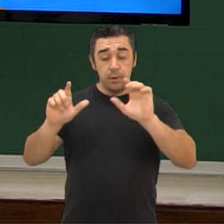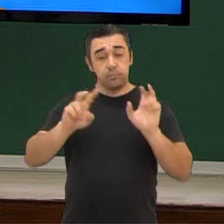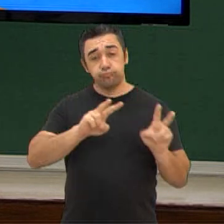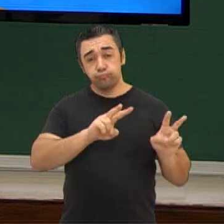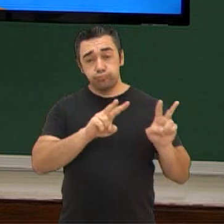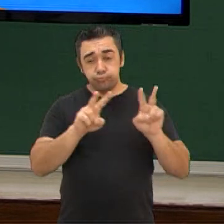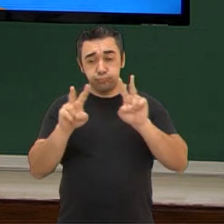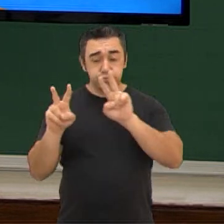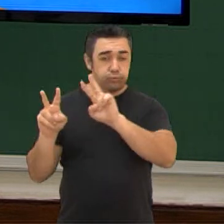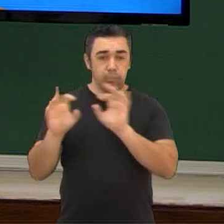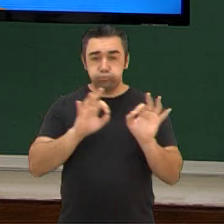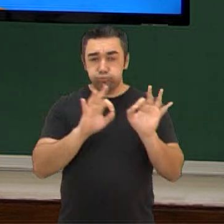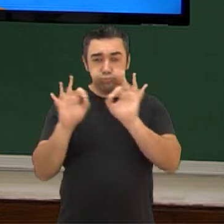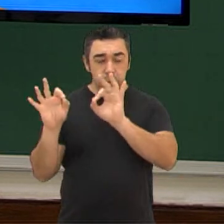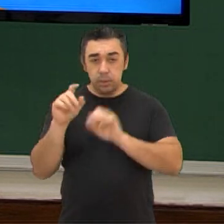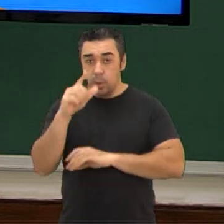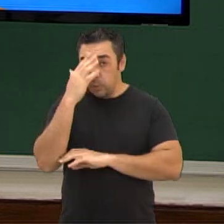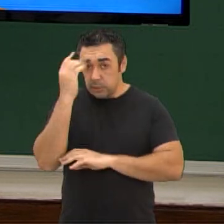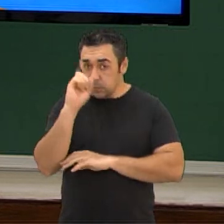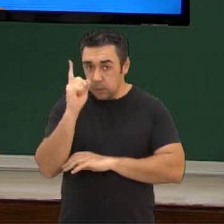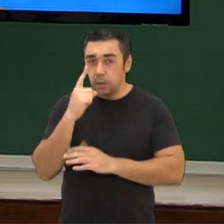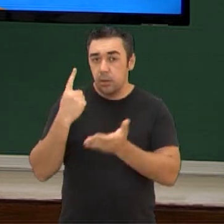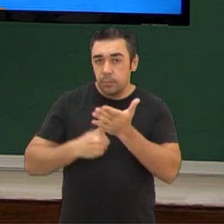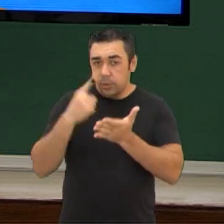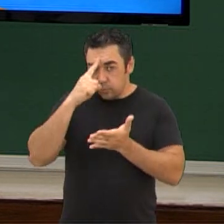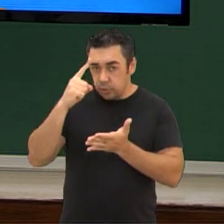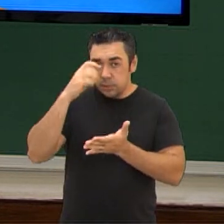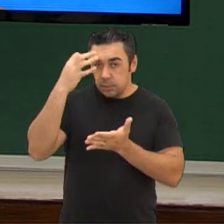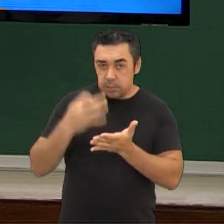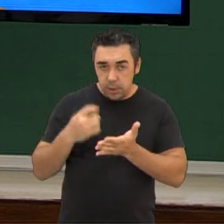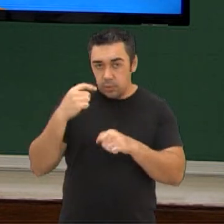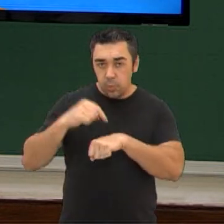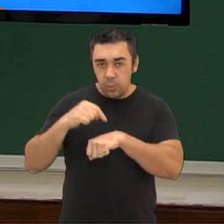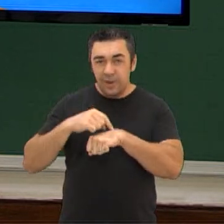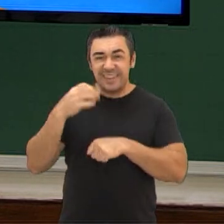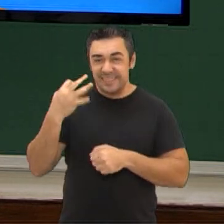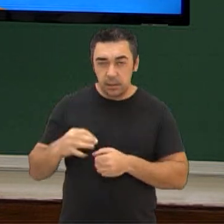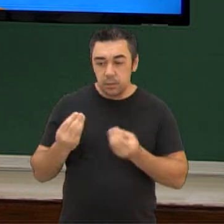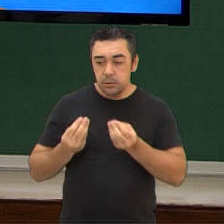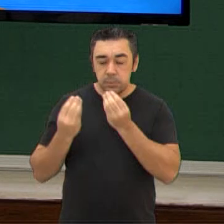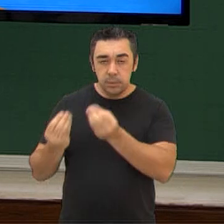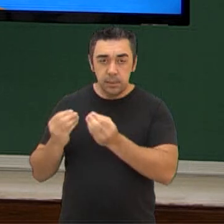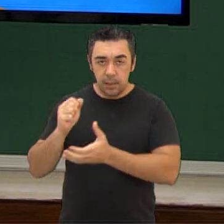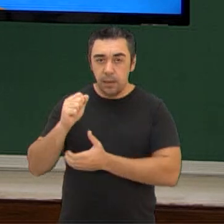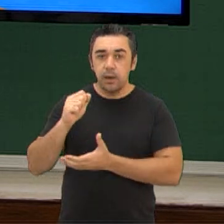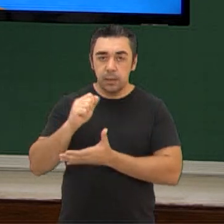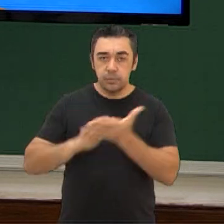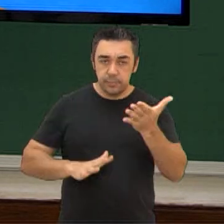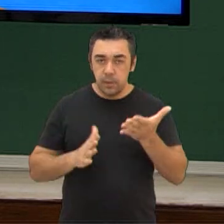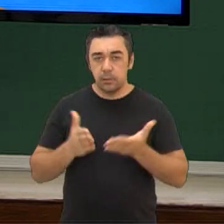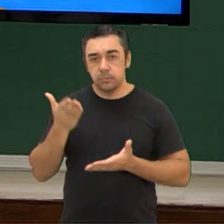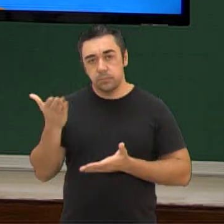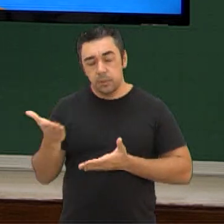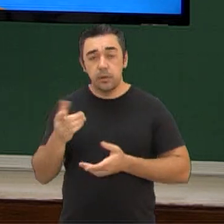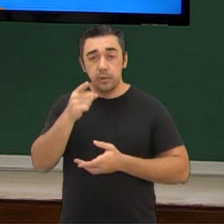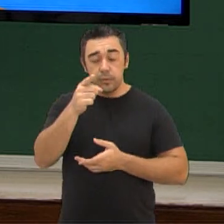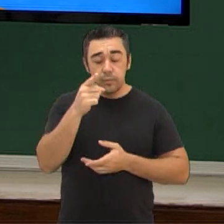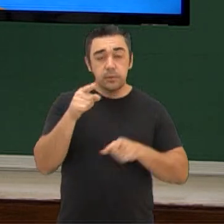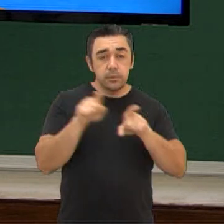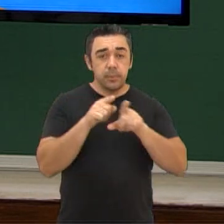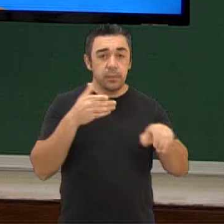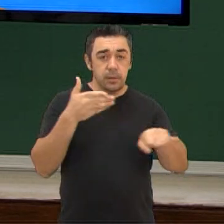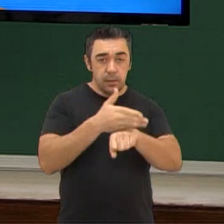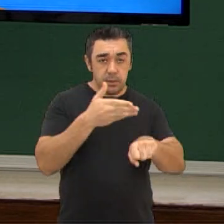não esqueçam de agendar um dia e um horário, tá? Para fazer a entrega dessas atividades. E você que está acessando